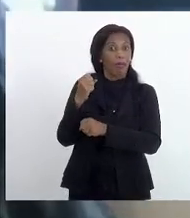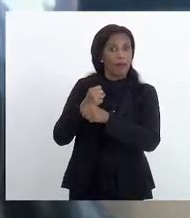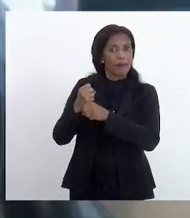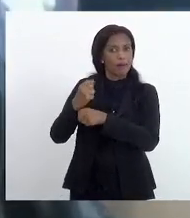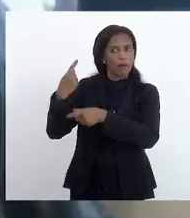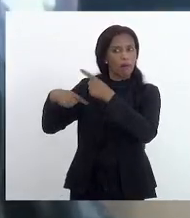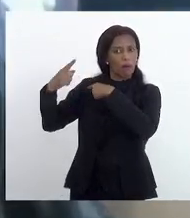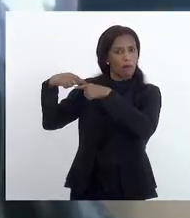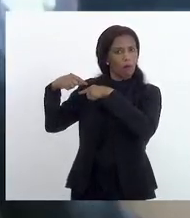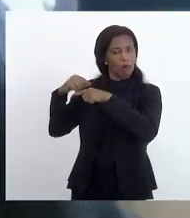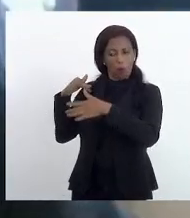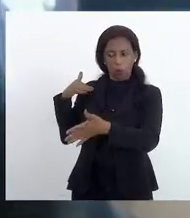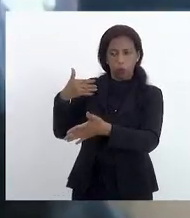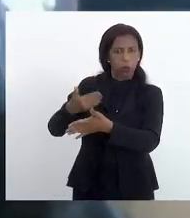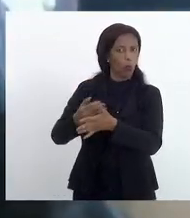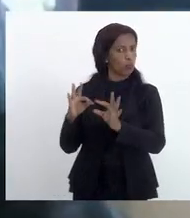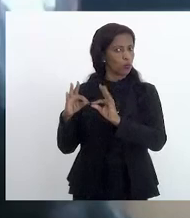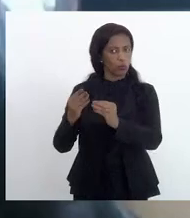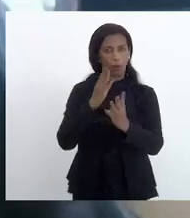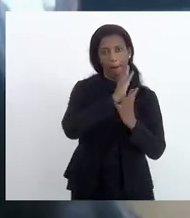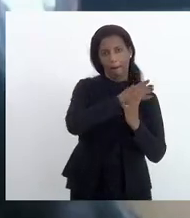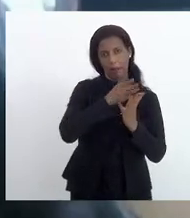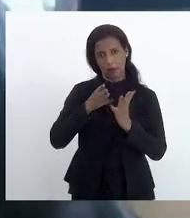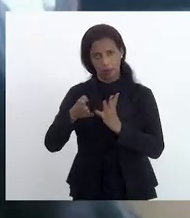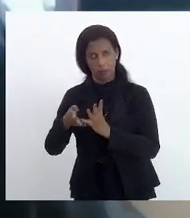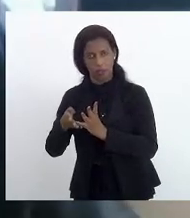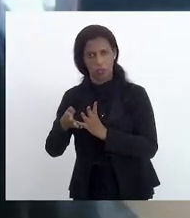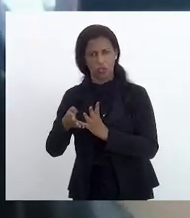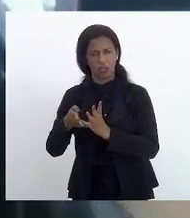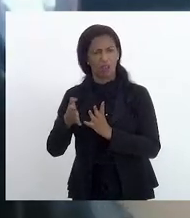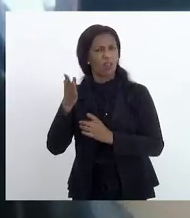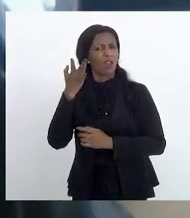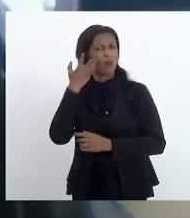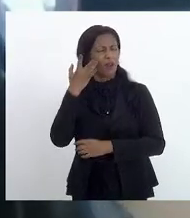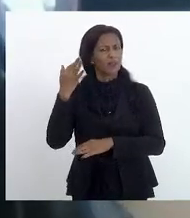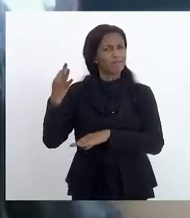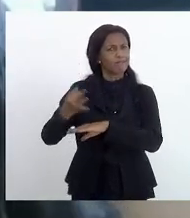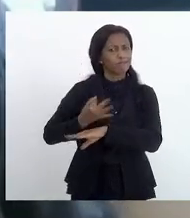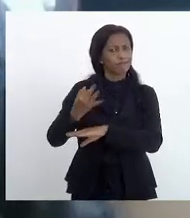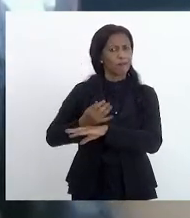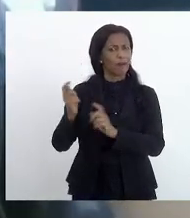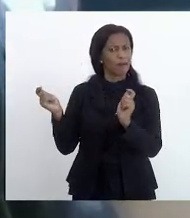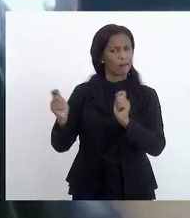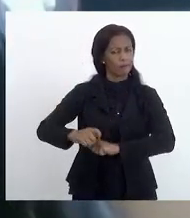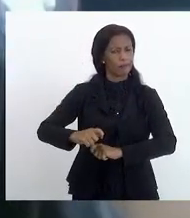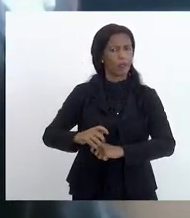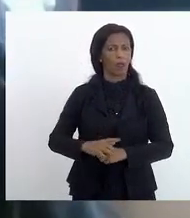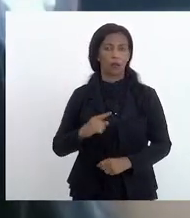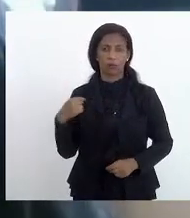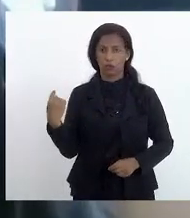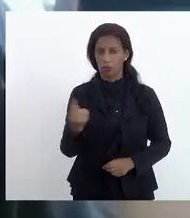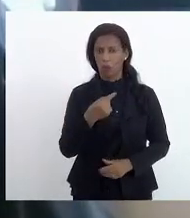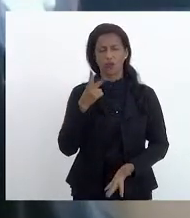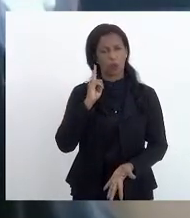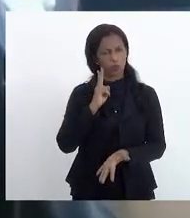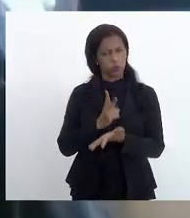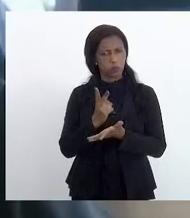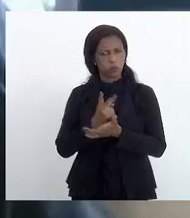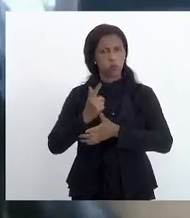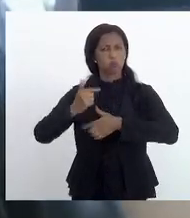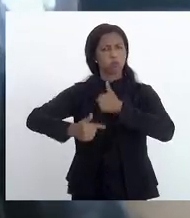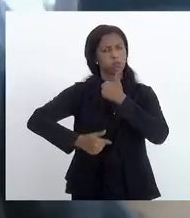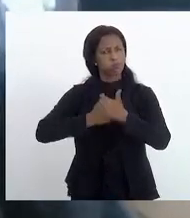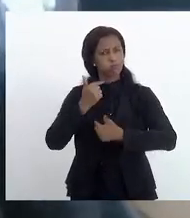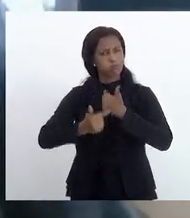não completamente, parcialmente. E eu acho que é uma linha de resistência possível. Nós vamos continuar lutando